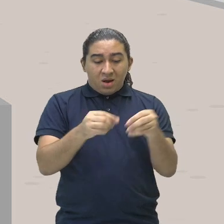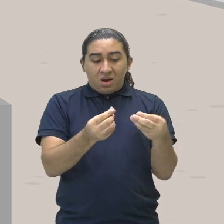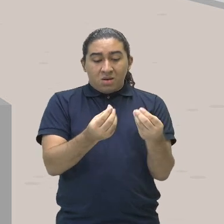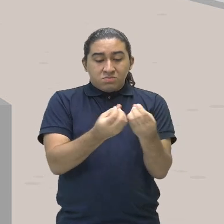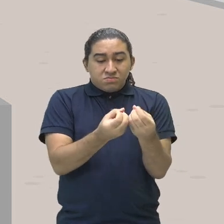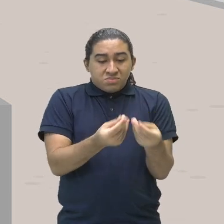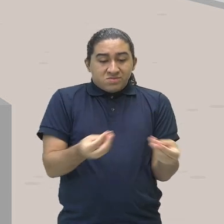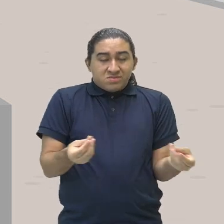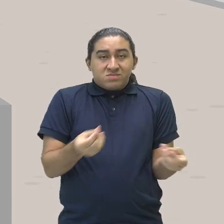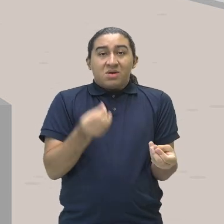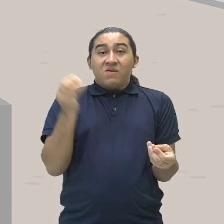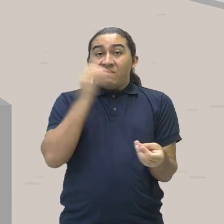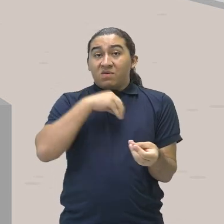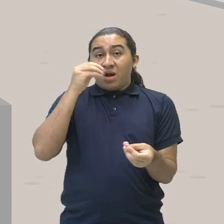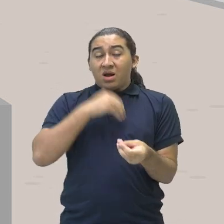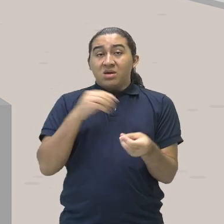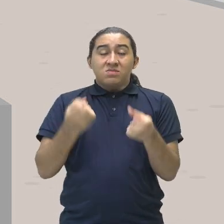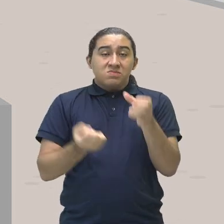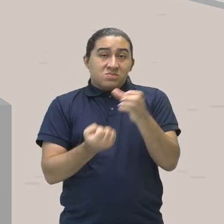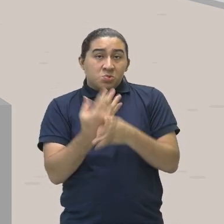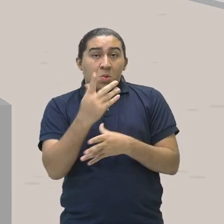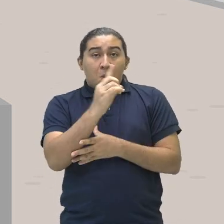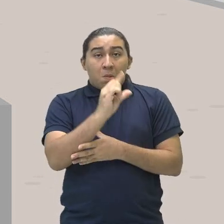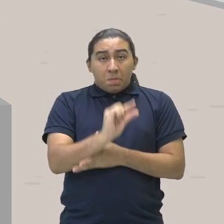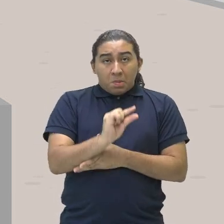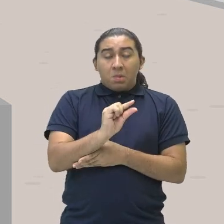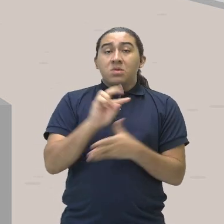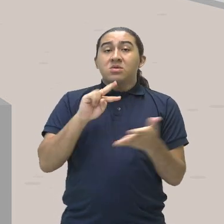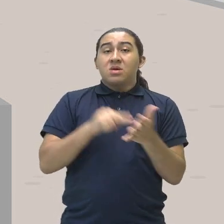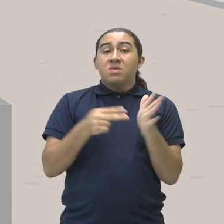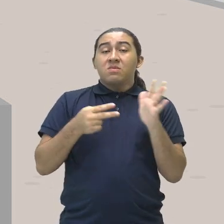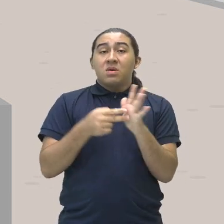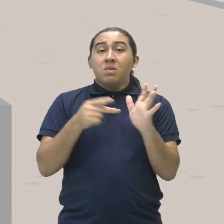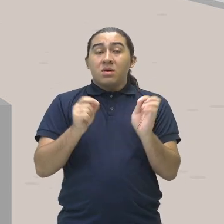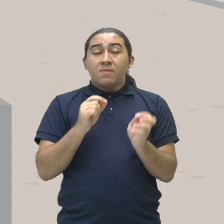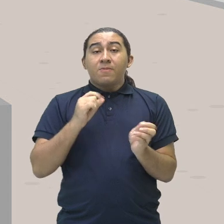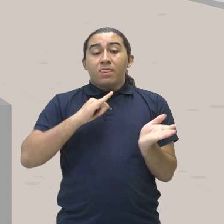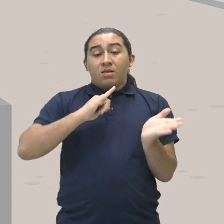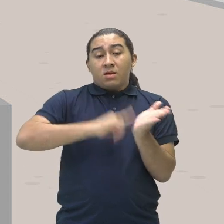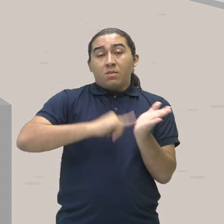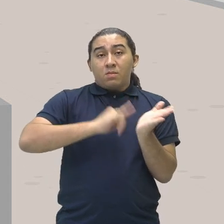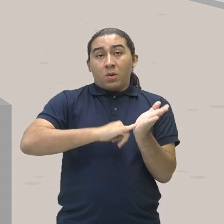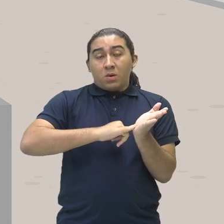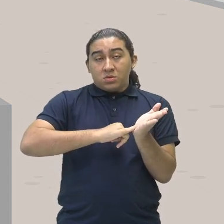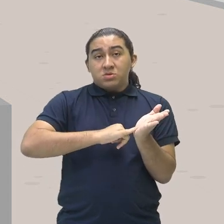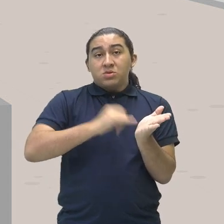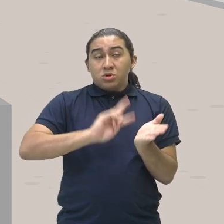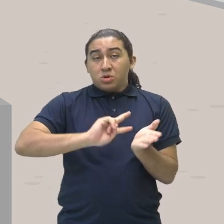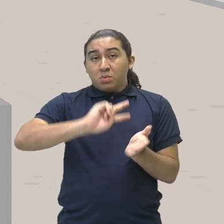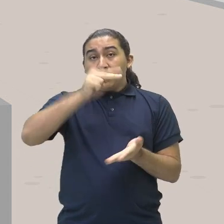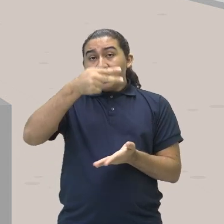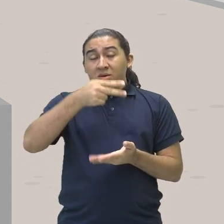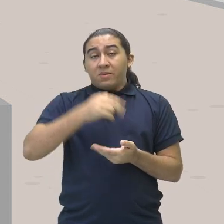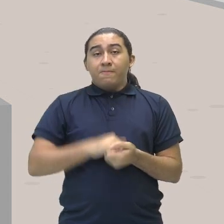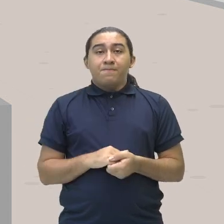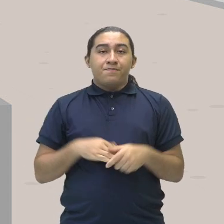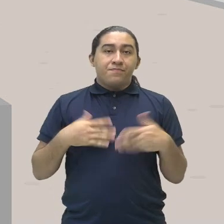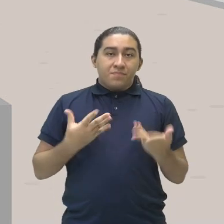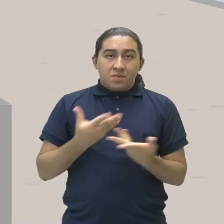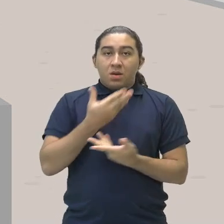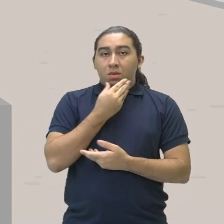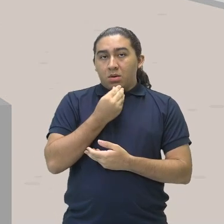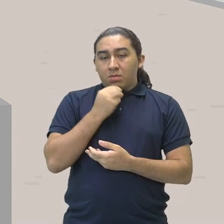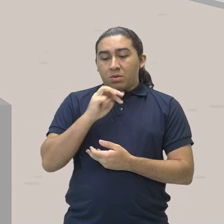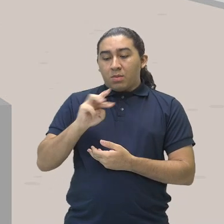da produção, eles acabaram aumentando os impostos. E como Maurício de Nassau, ele